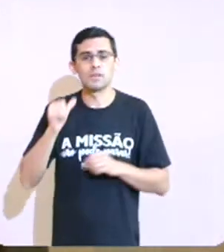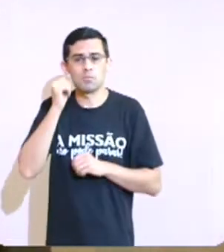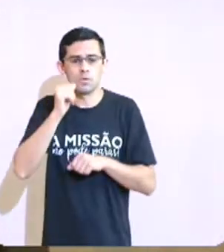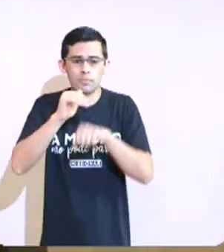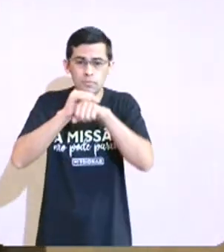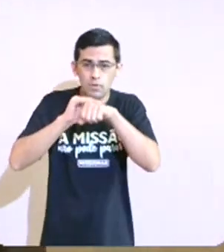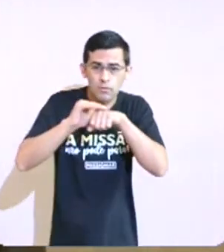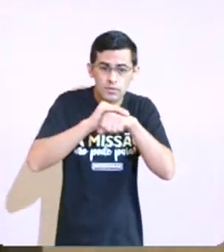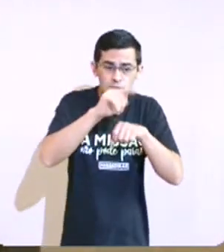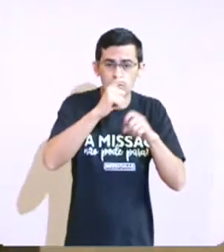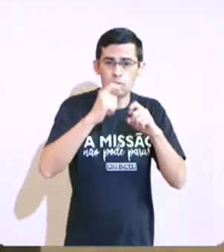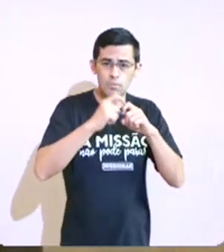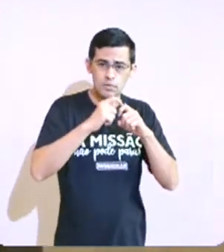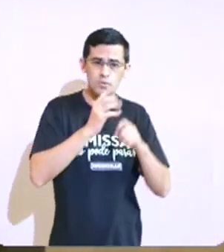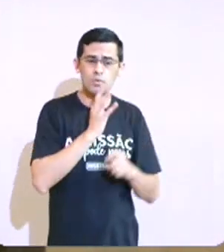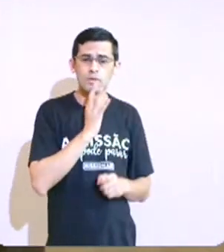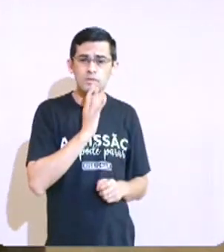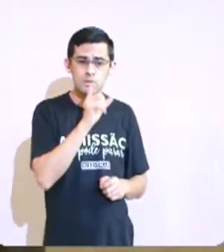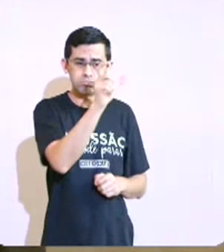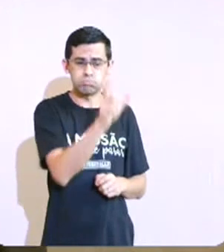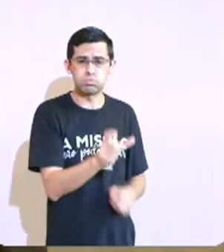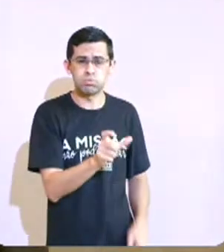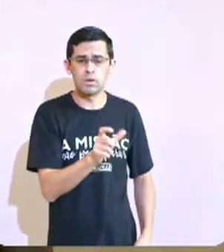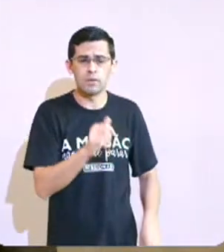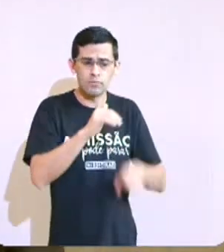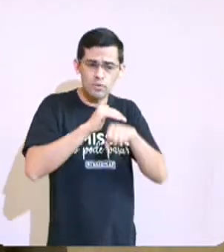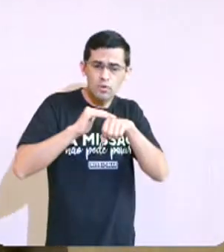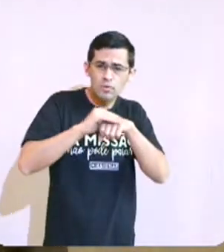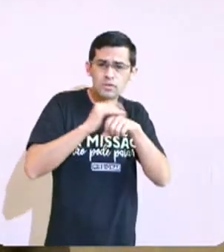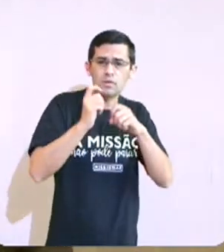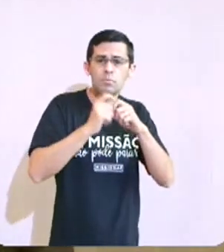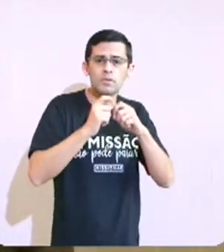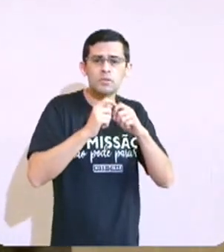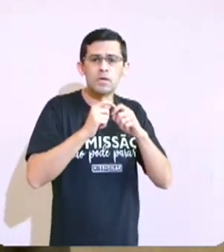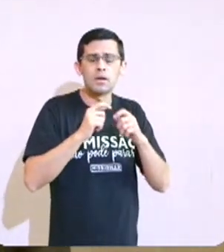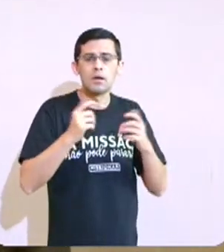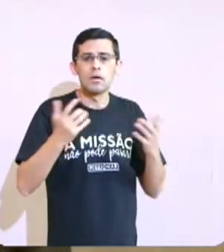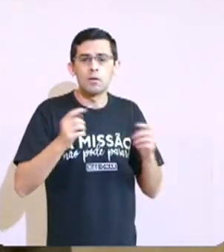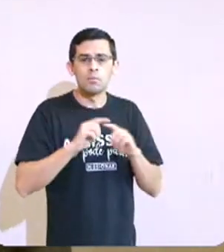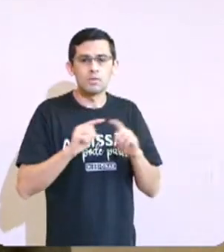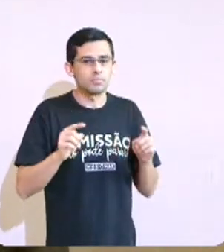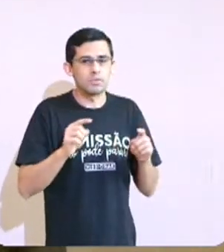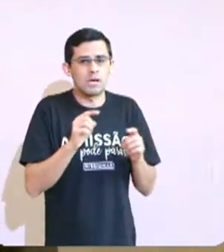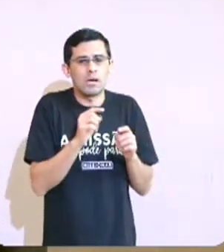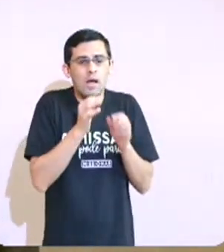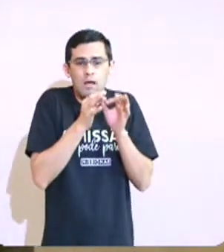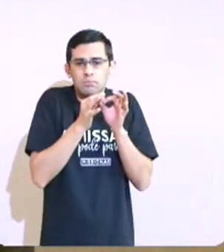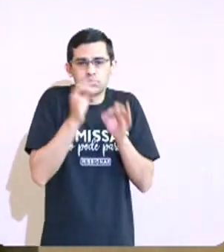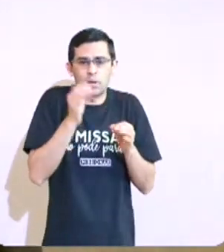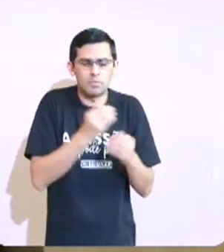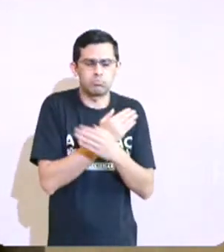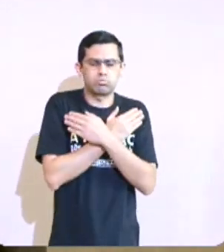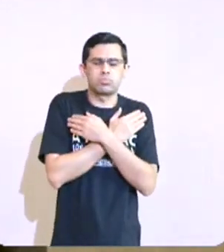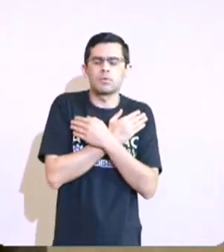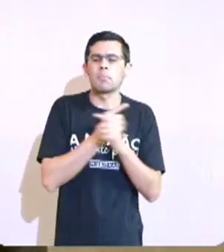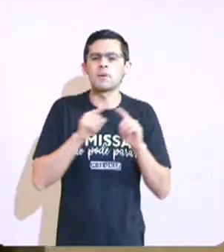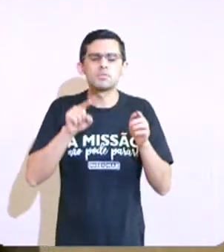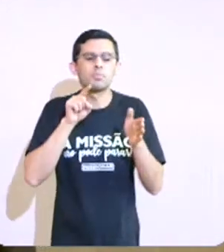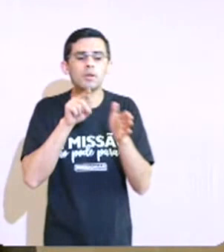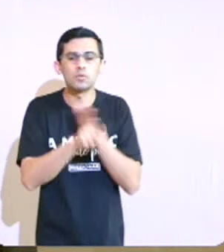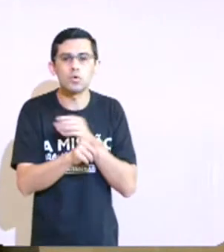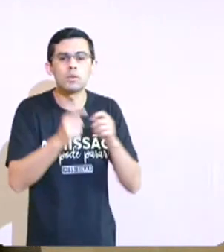dos médicos, que ela conhecia aquele homem, foi conversar com um dos médicos no pequeno enterro dele. E perguntou: o